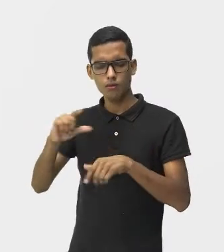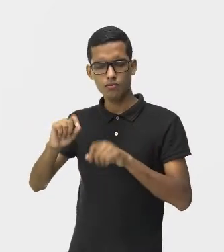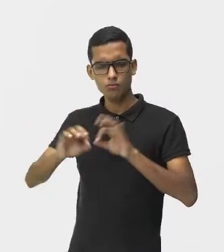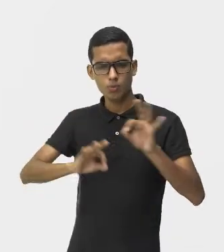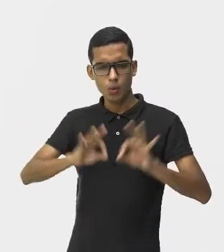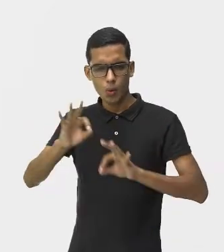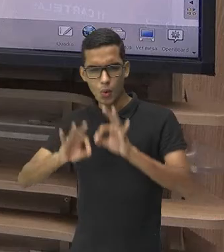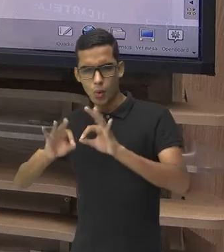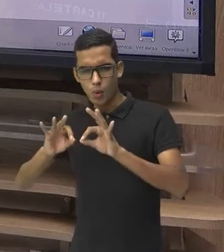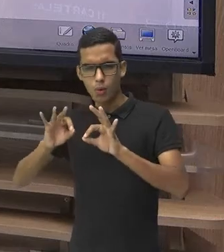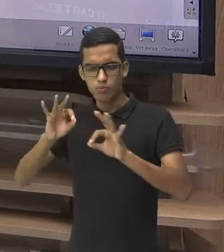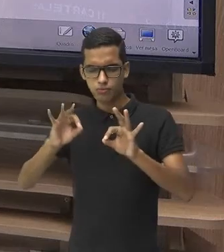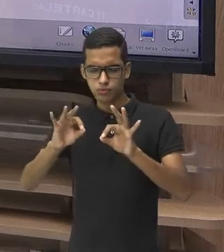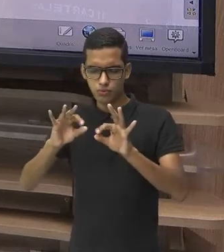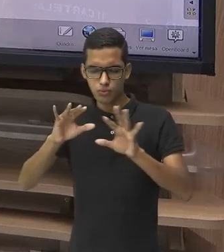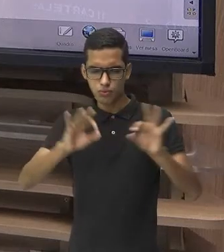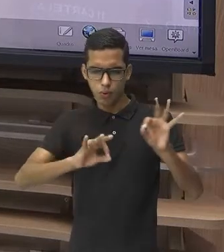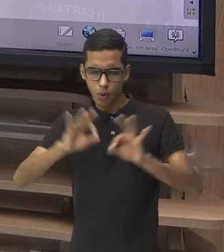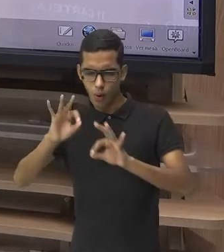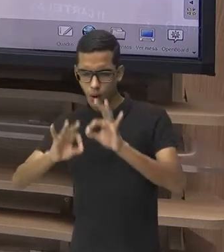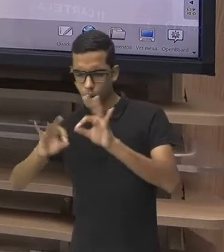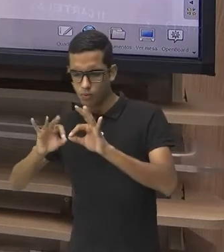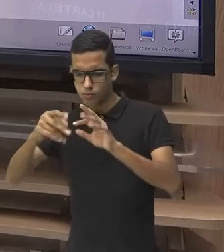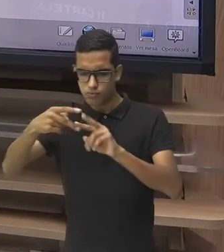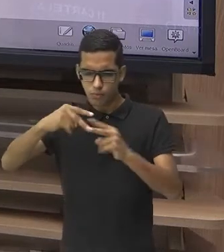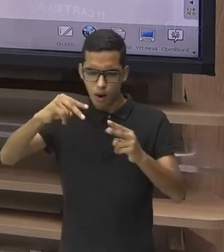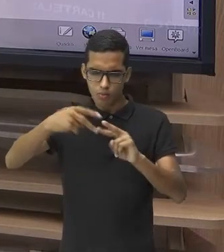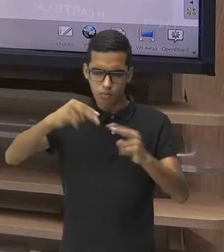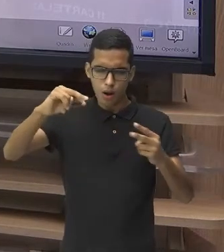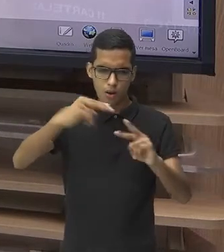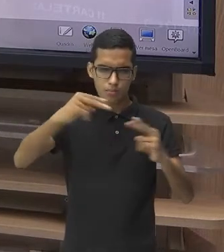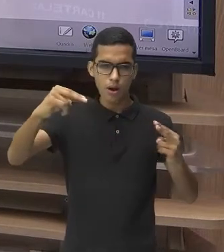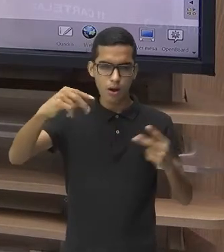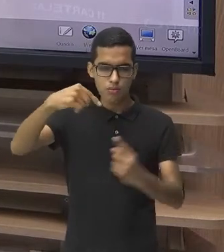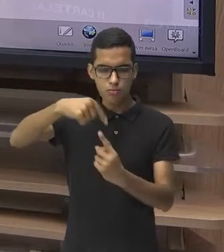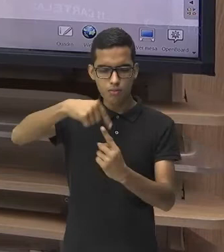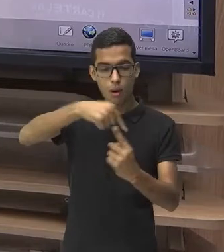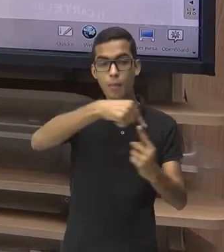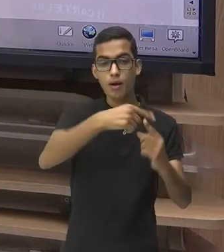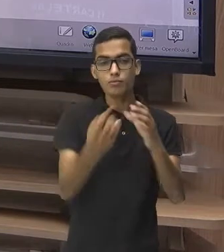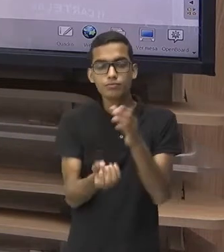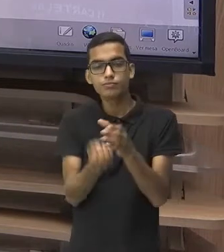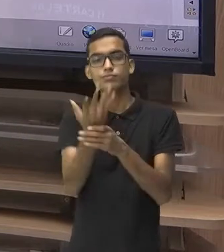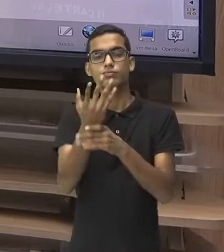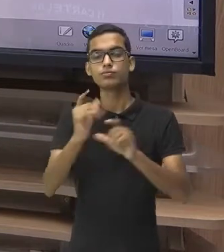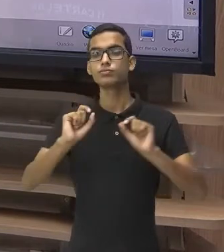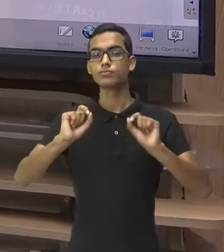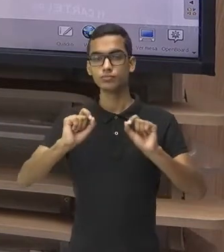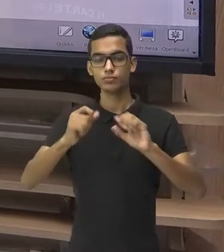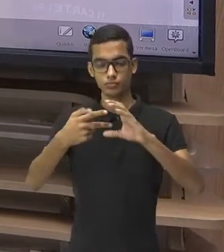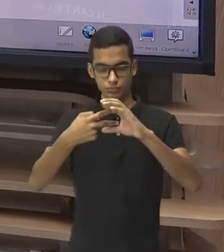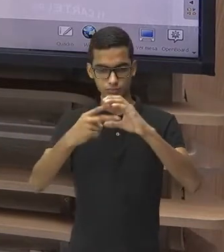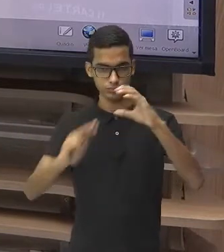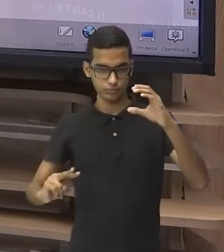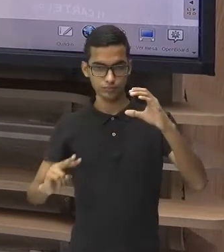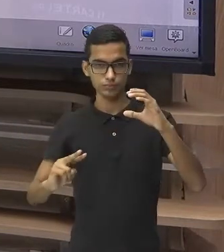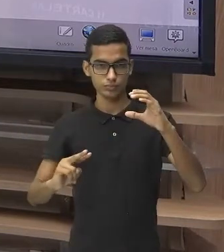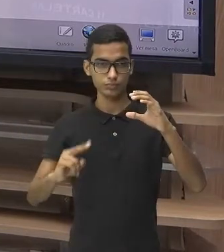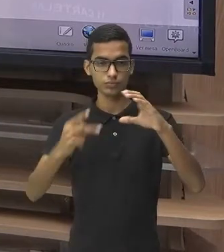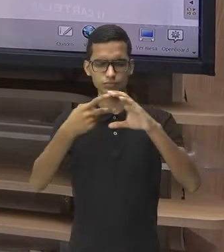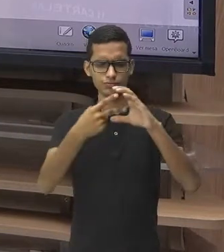essa estrutura que a gente conhece como cromossomo. Tá? Então o que é o cromossomo? Né? Ele é o